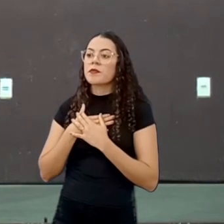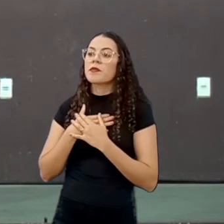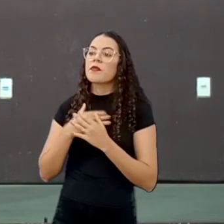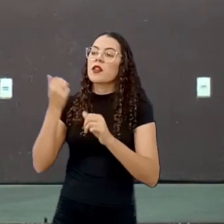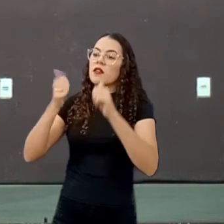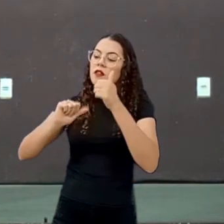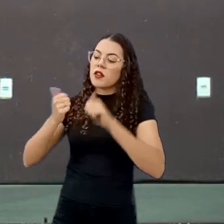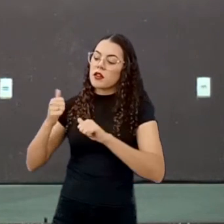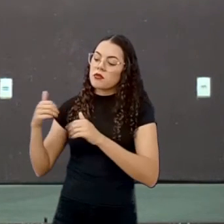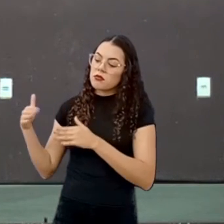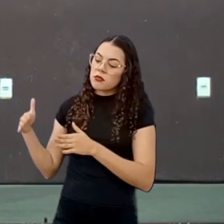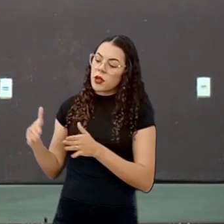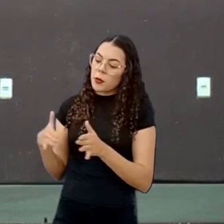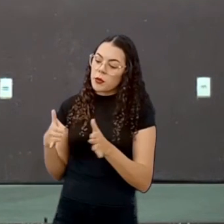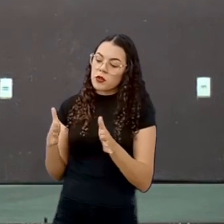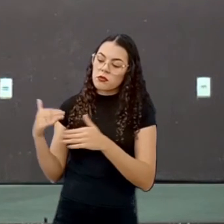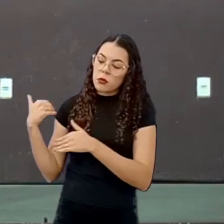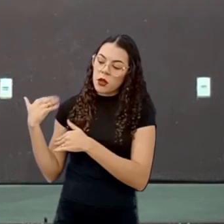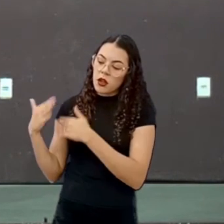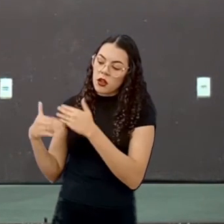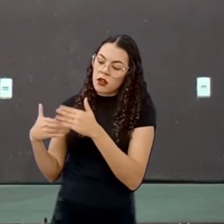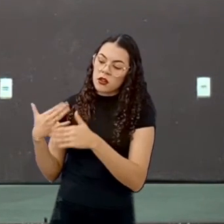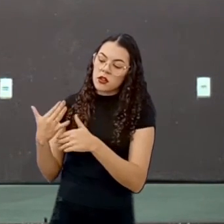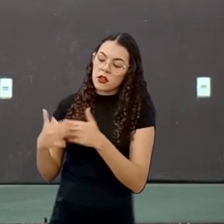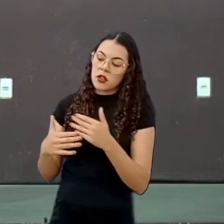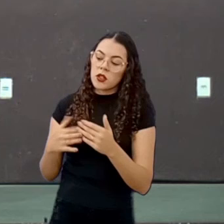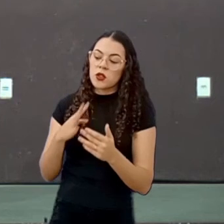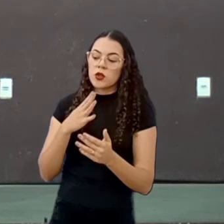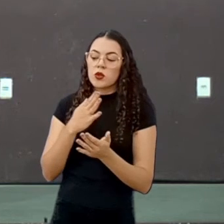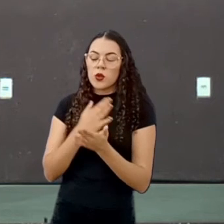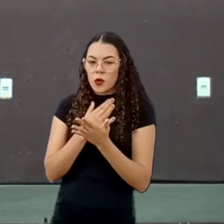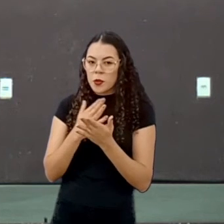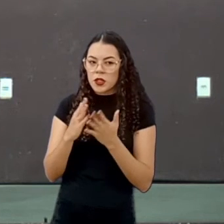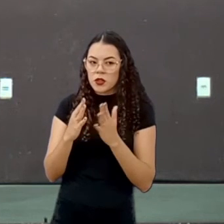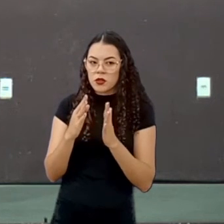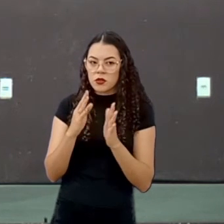Avalie sua trajetória. Como eu falei no começo da mensagem,